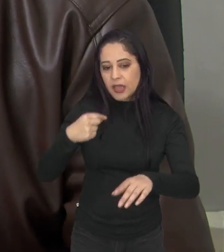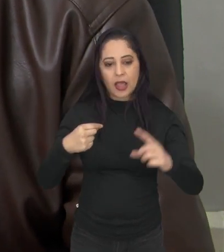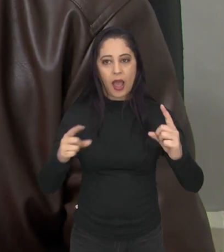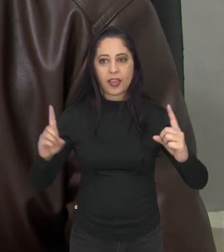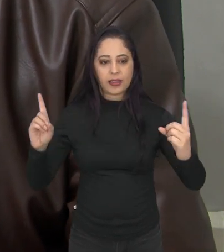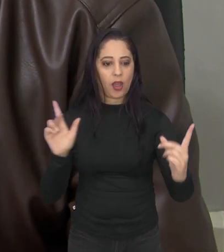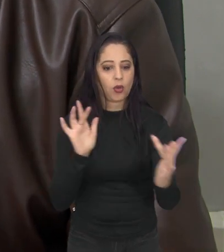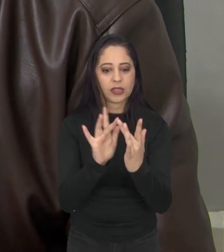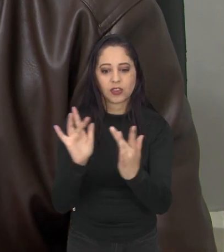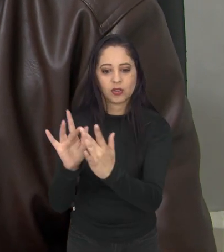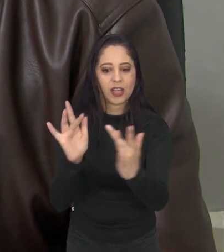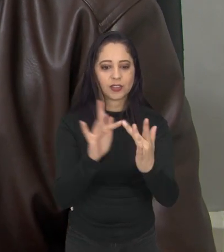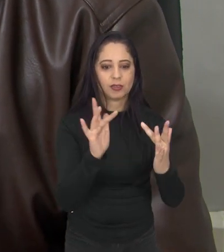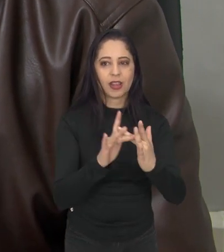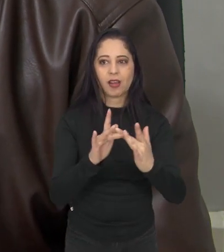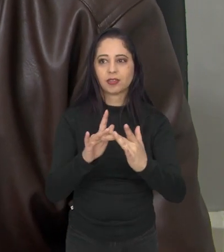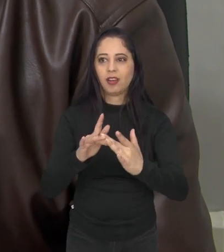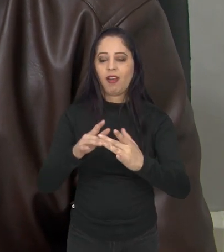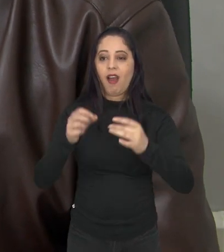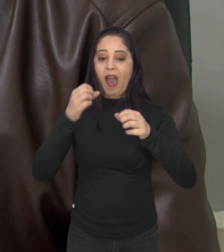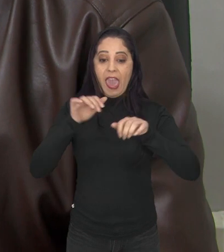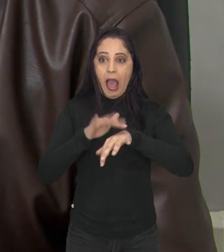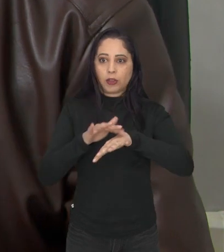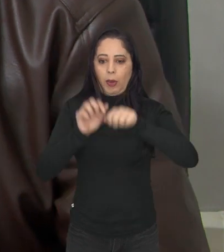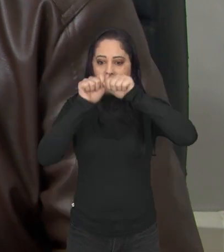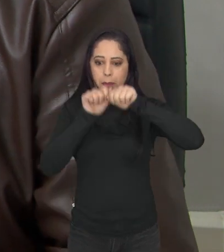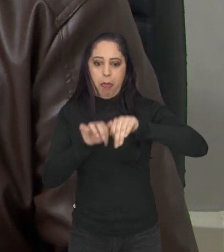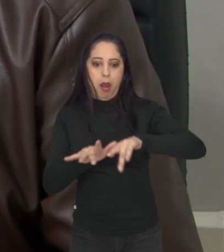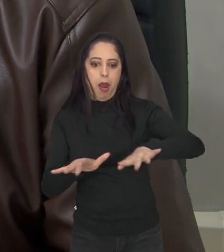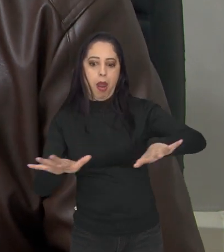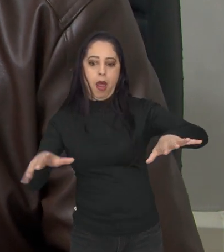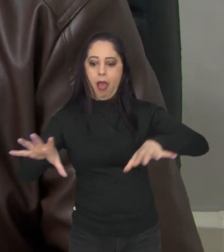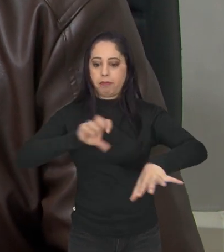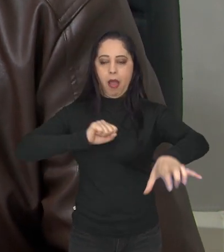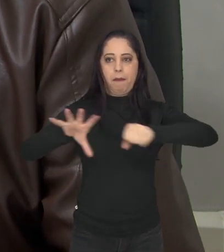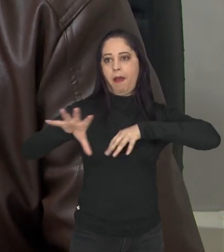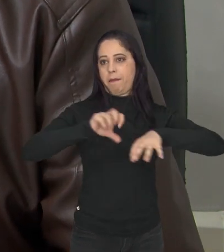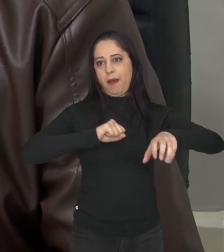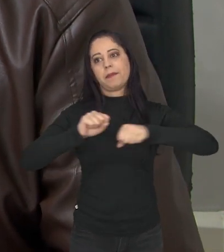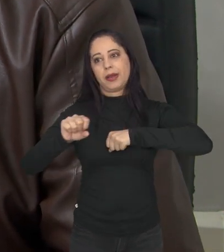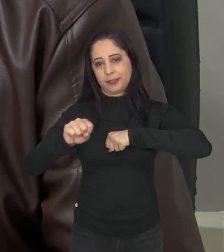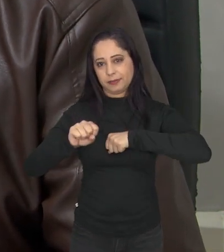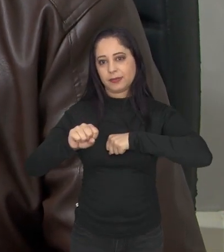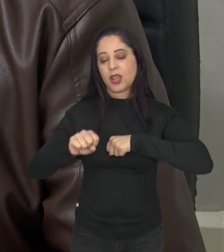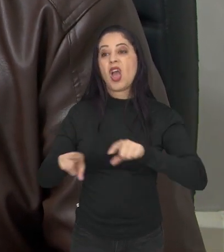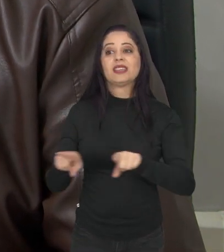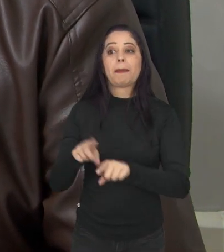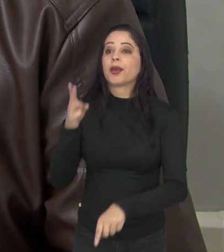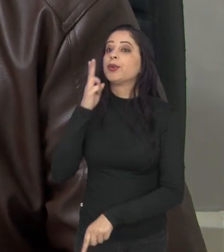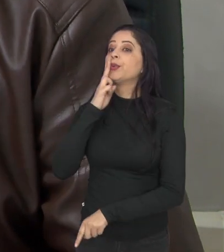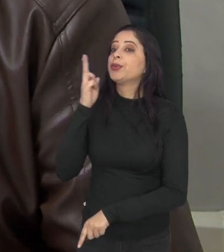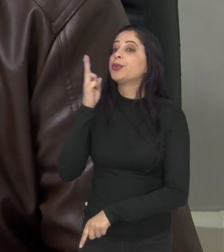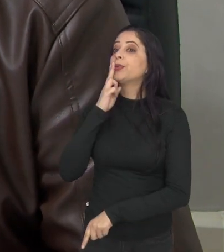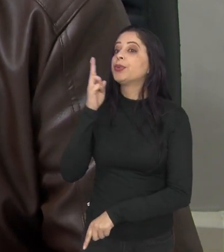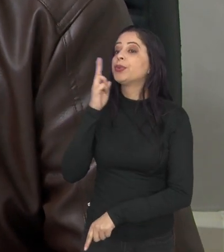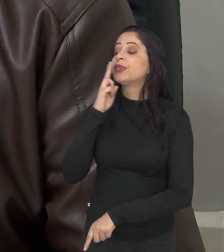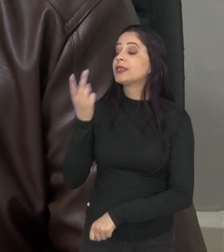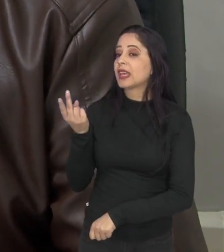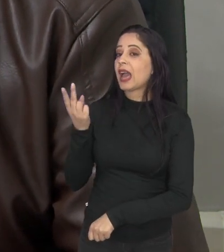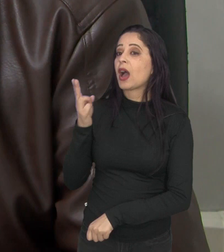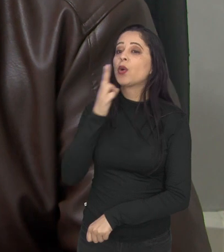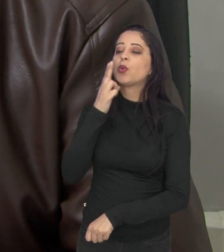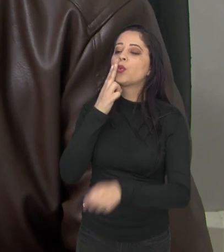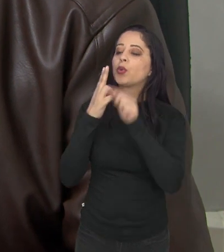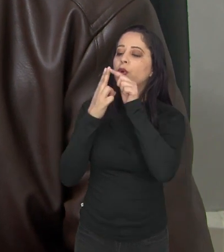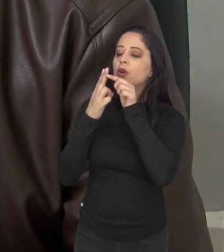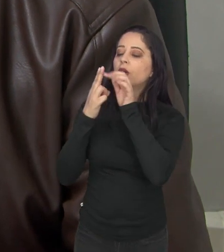com outras Com certeza ali vai ser um ambiente que vai proliferar esse tipo de doença a questão do cigarro porque